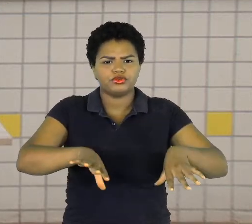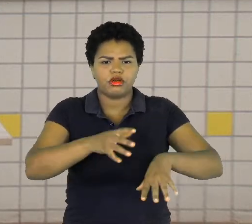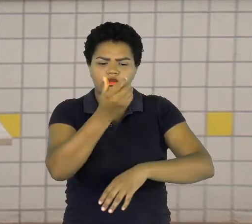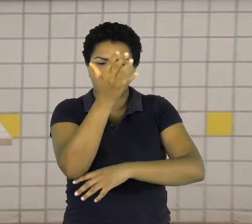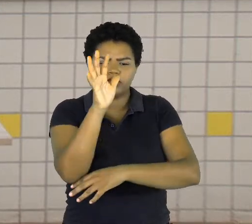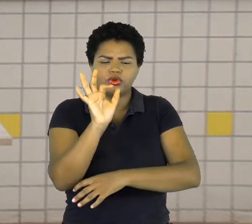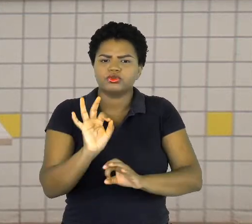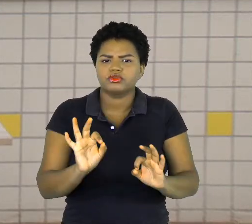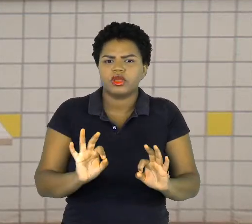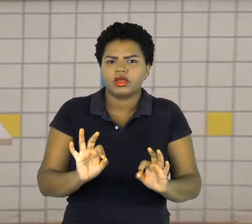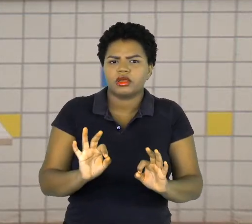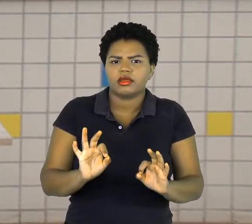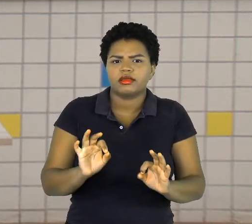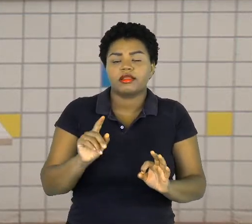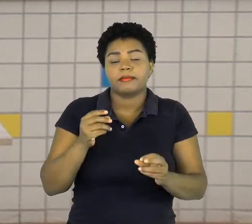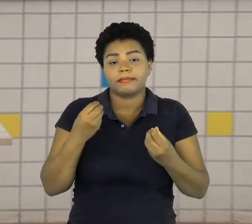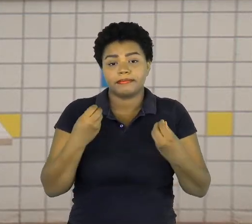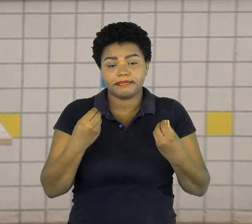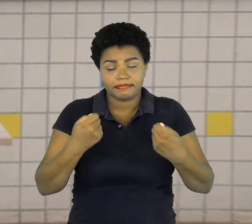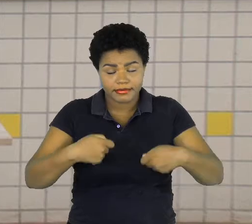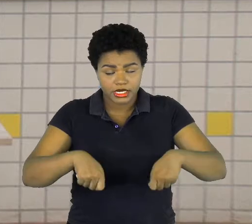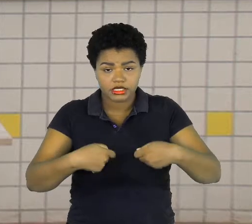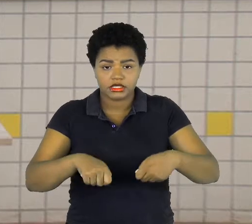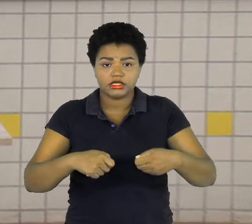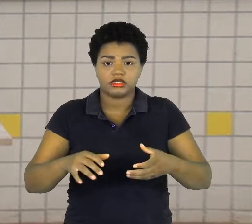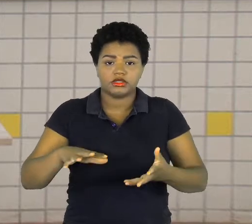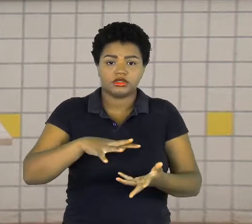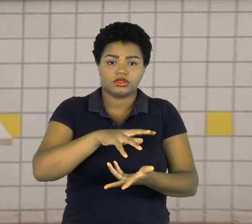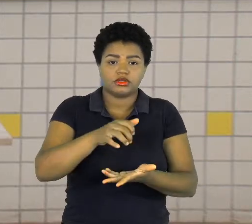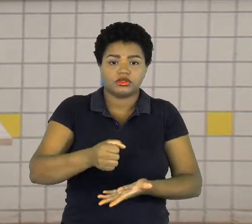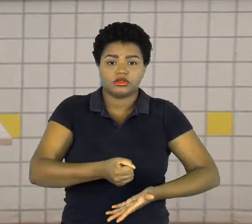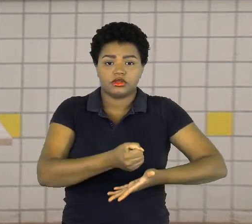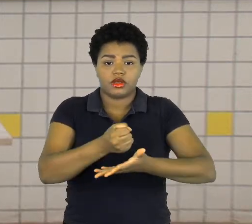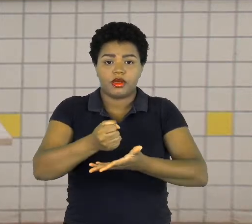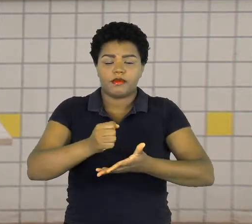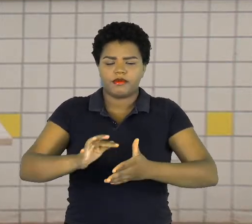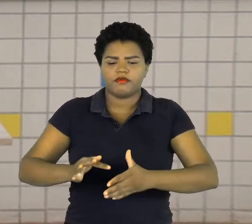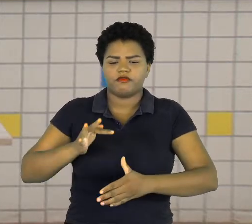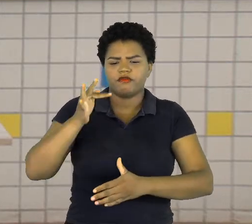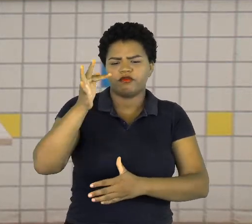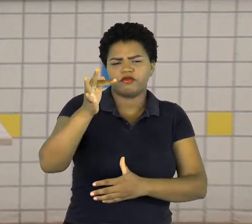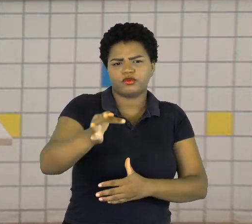se desenvolver sustentavelmente, para que as futuras gerações não sofram